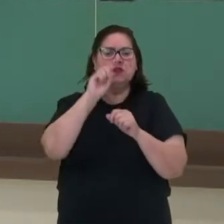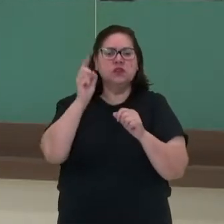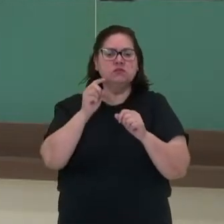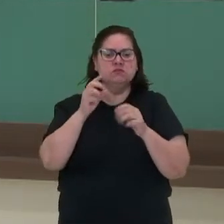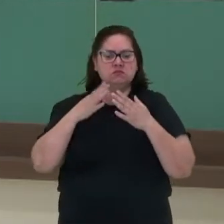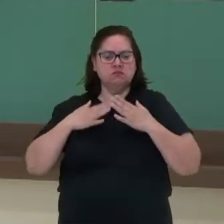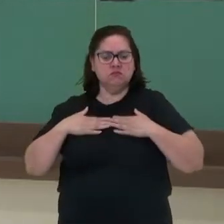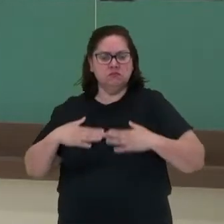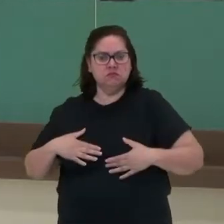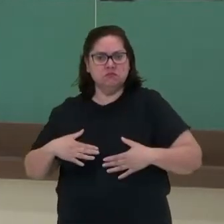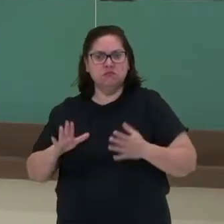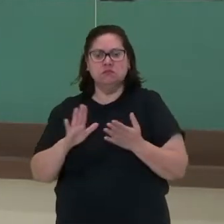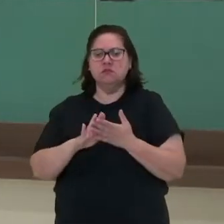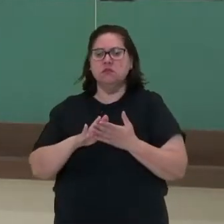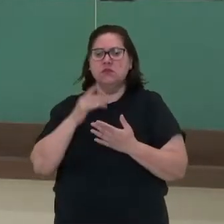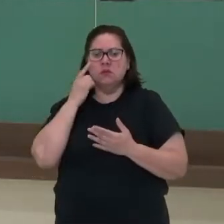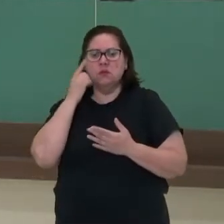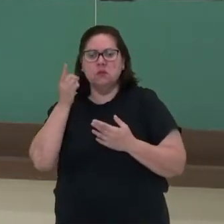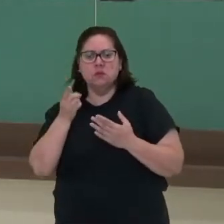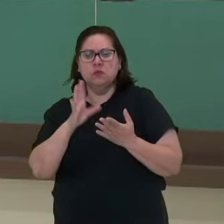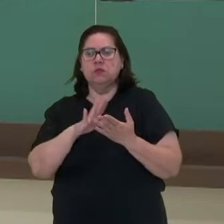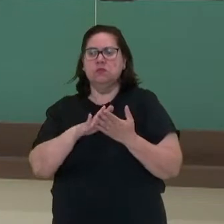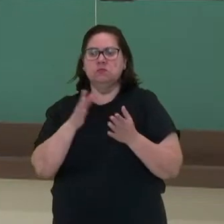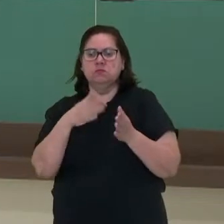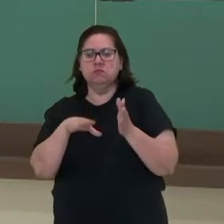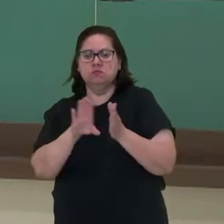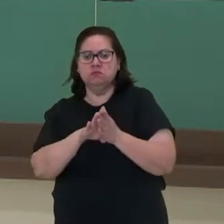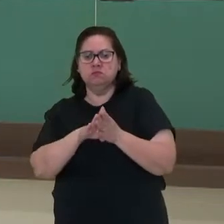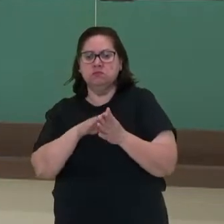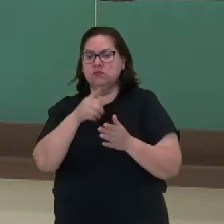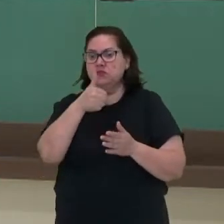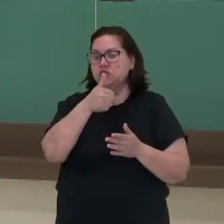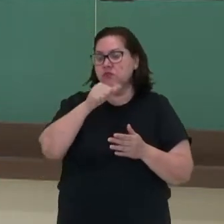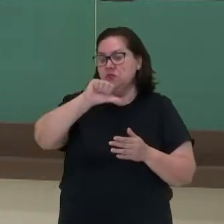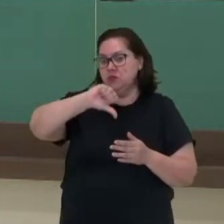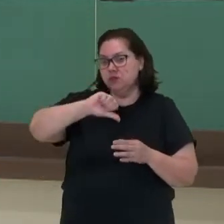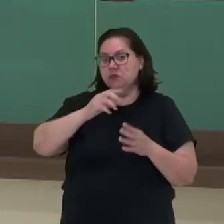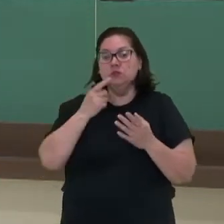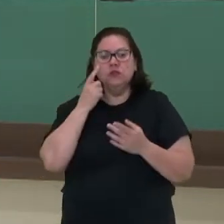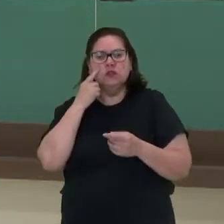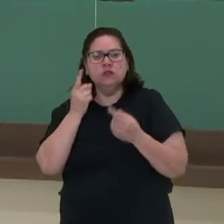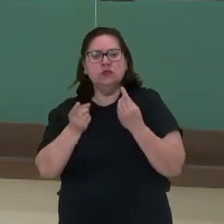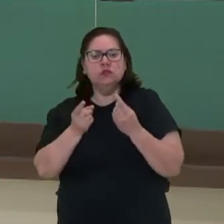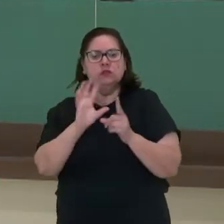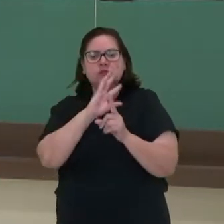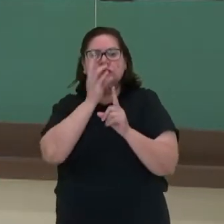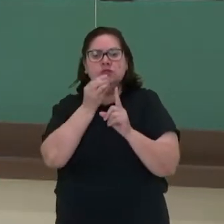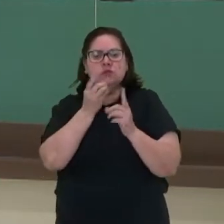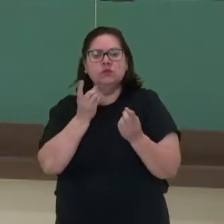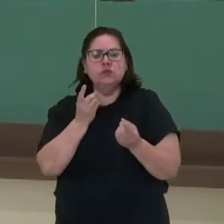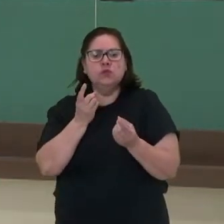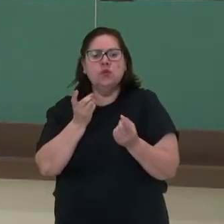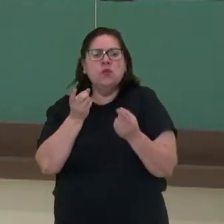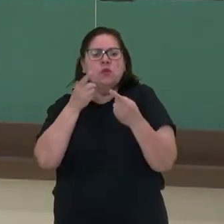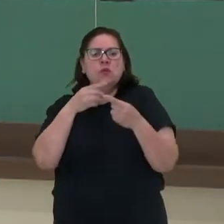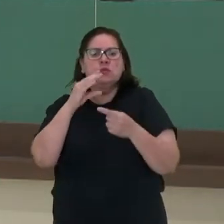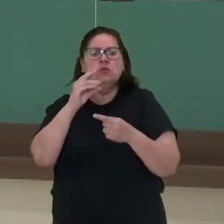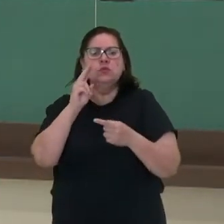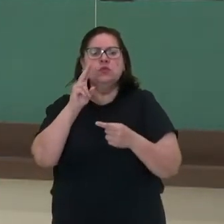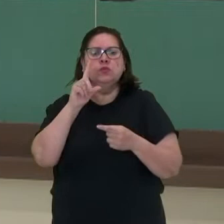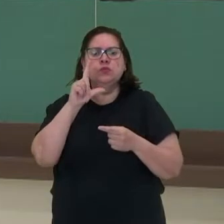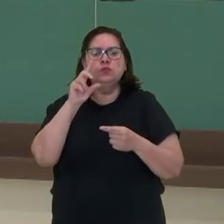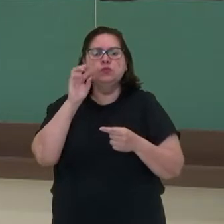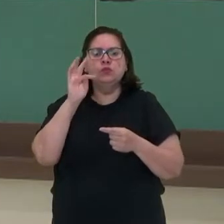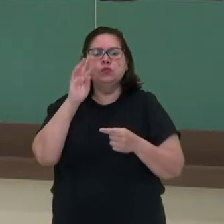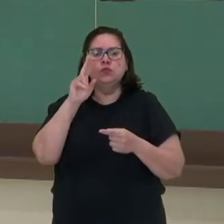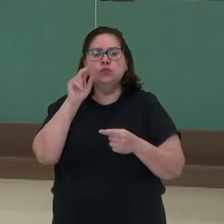estética, vamos ver se ela está vindo como algo positivo ou negativo, e a gente vai ver que eles artistas estão contra a cultura. O que que é contra a cultura? Contra a cultura é